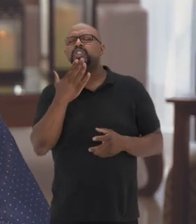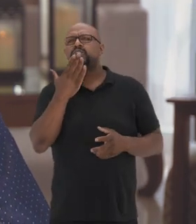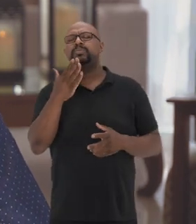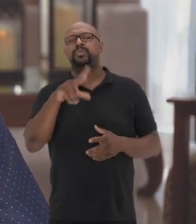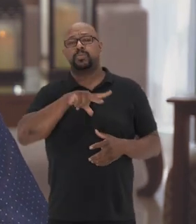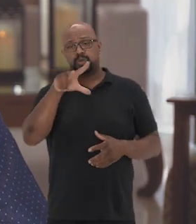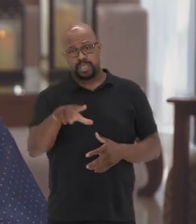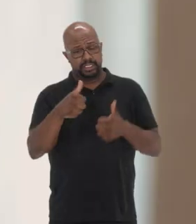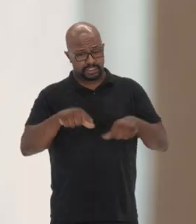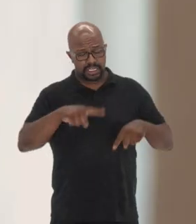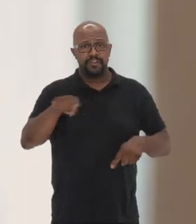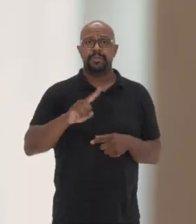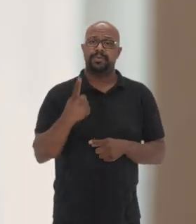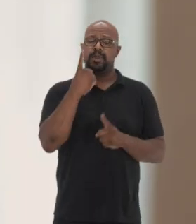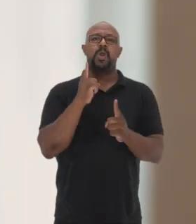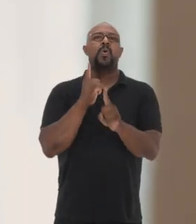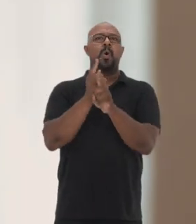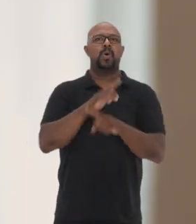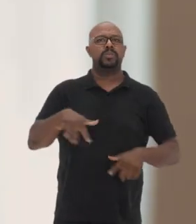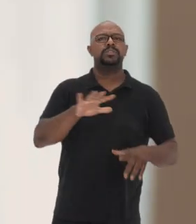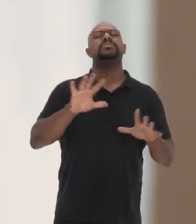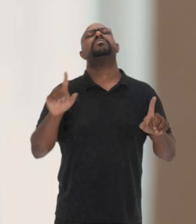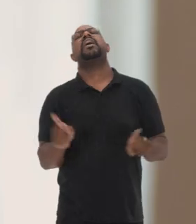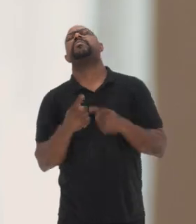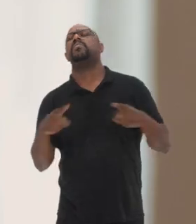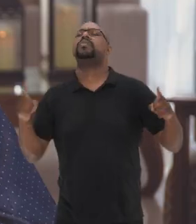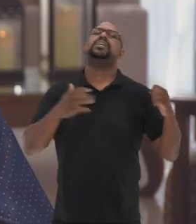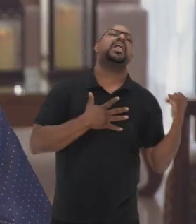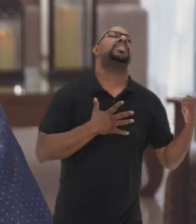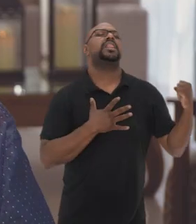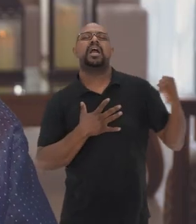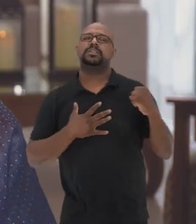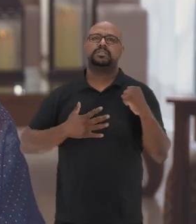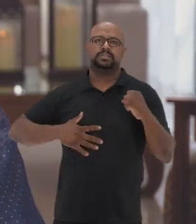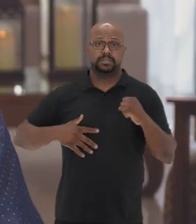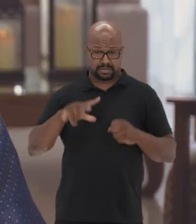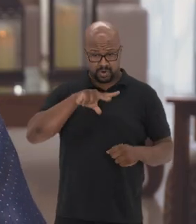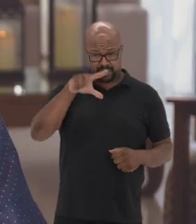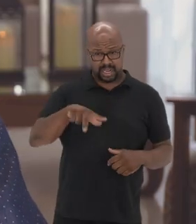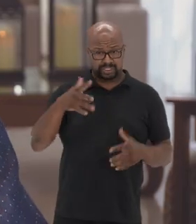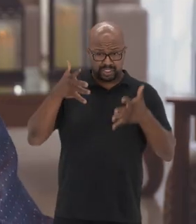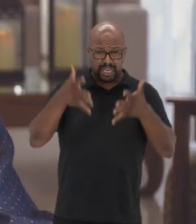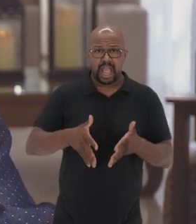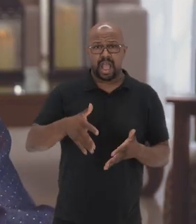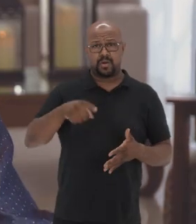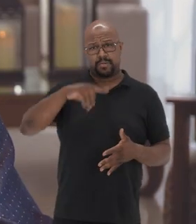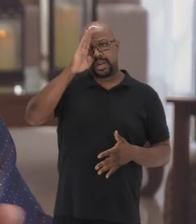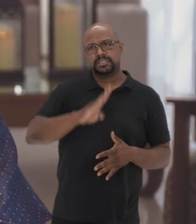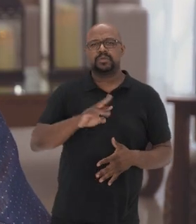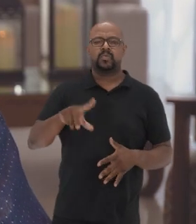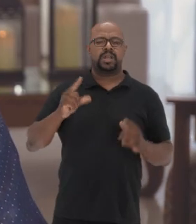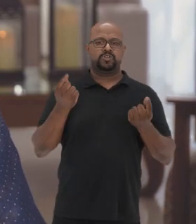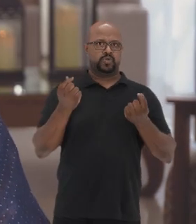estavam nesse primeiro encontro com os indígenas regada música e a dança os primeiros portugueses que chegaram ao Brasil não eram a da